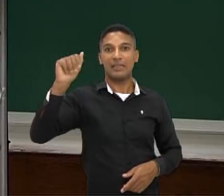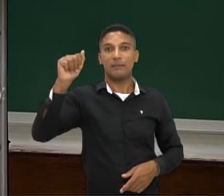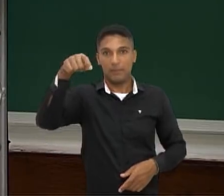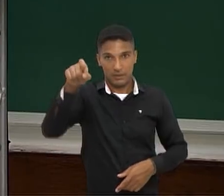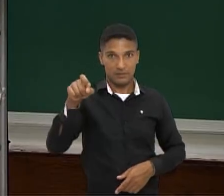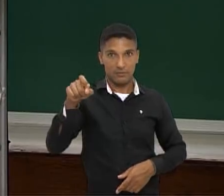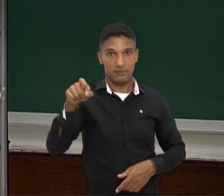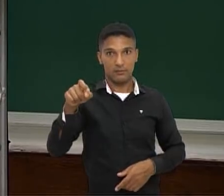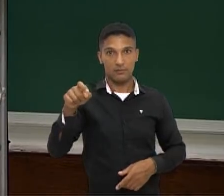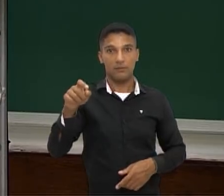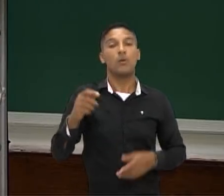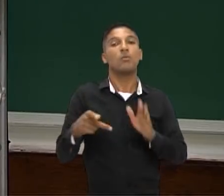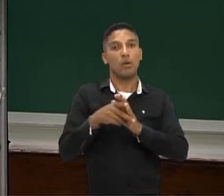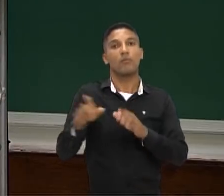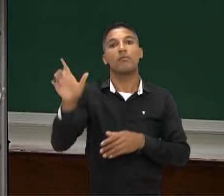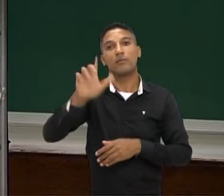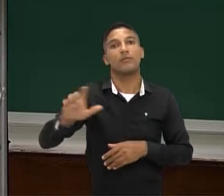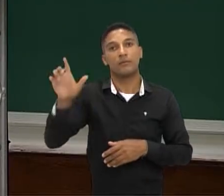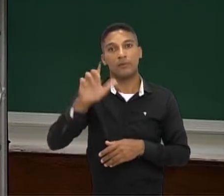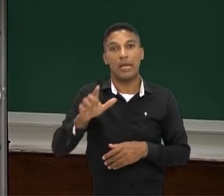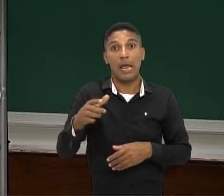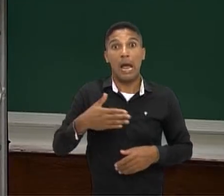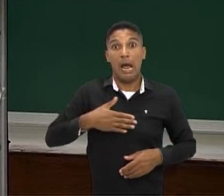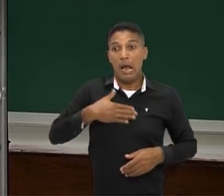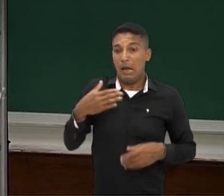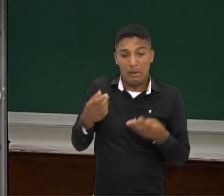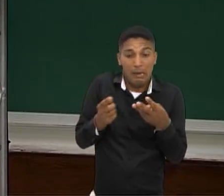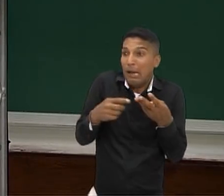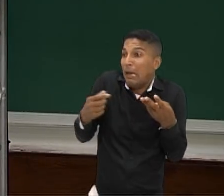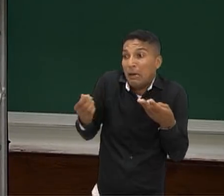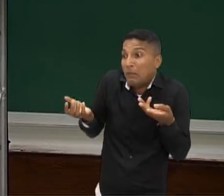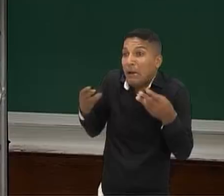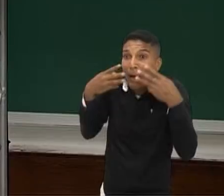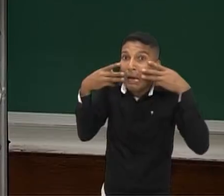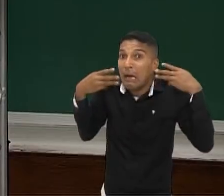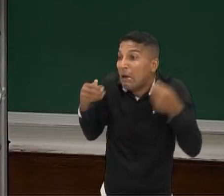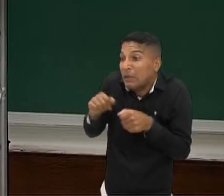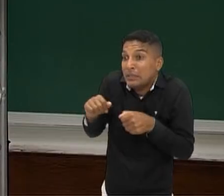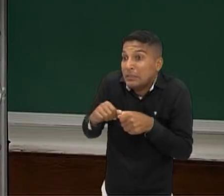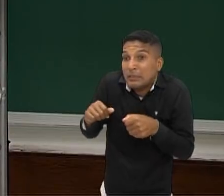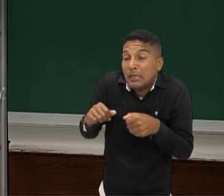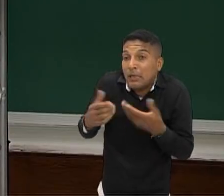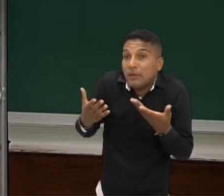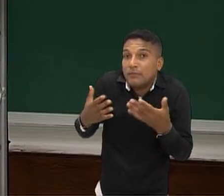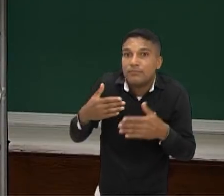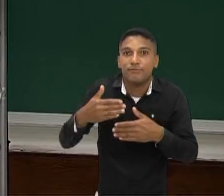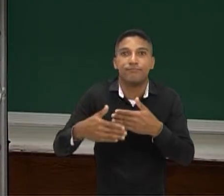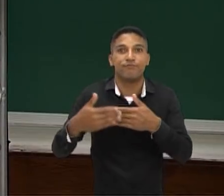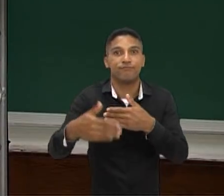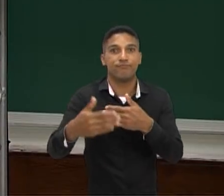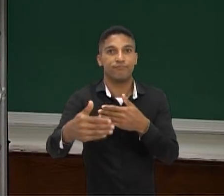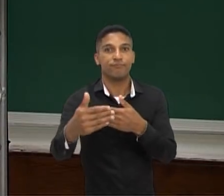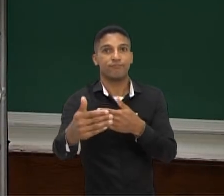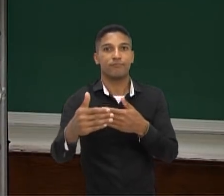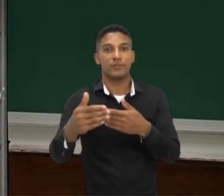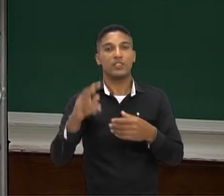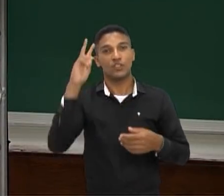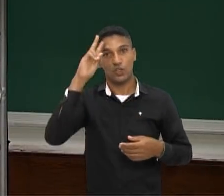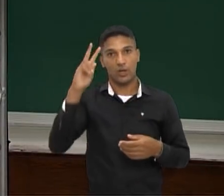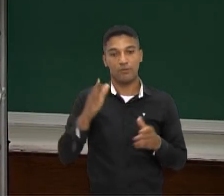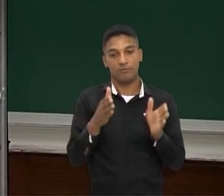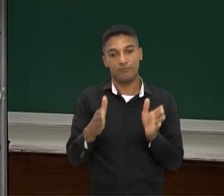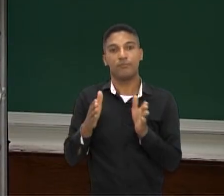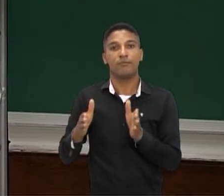chama de clímax na literatura, certo? Agora, eu vou pedir para vocês observarem o uso dos pronomes demonstrativos